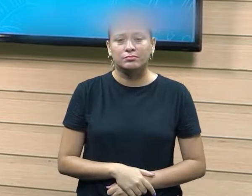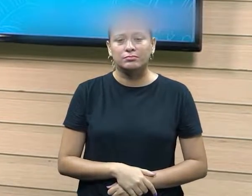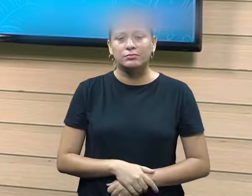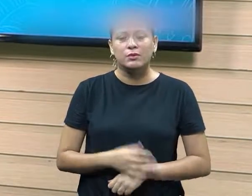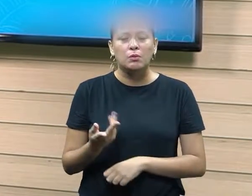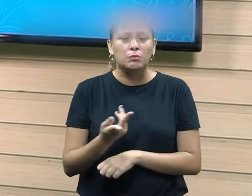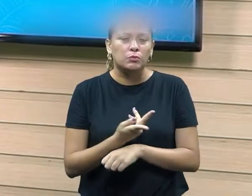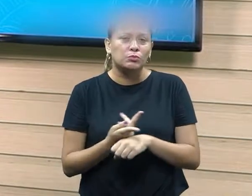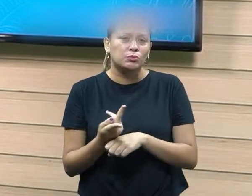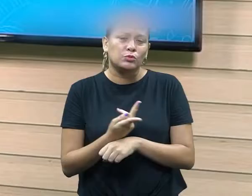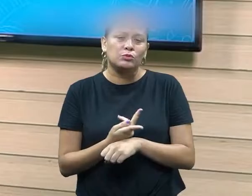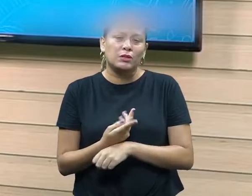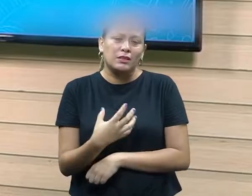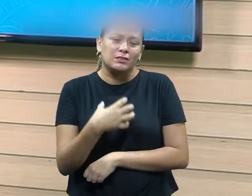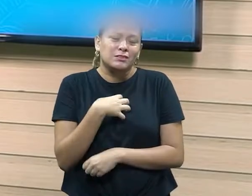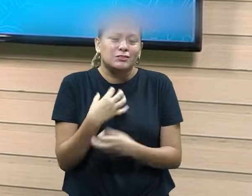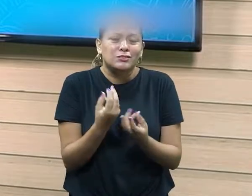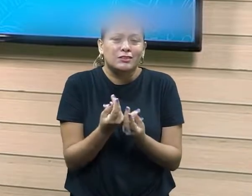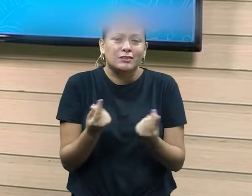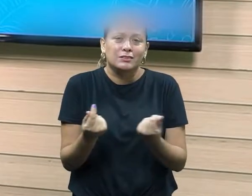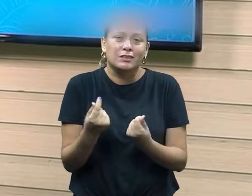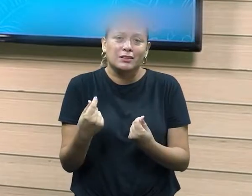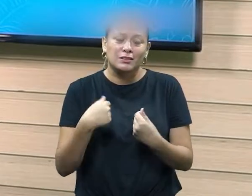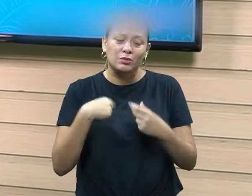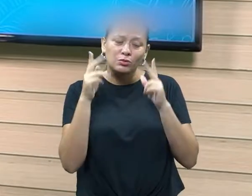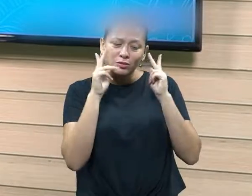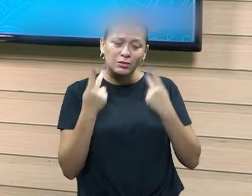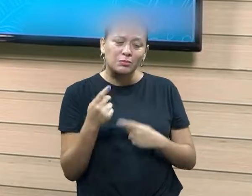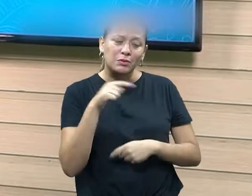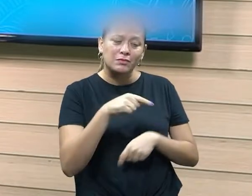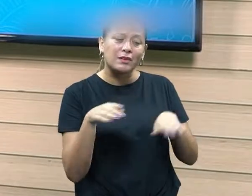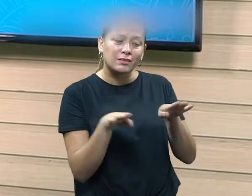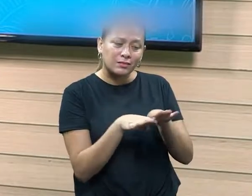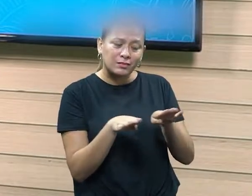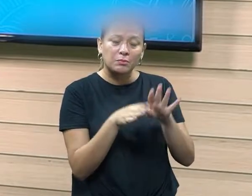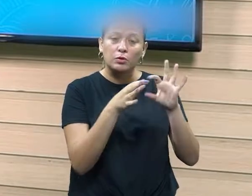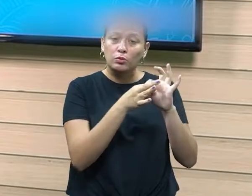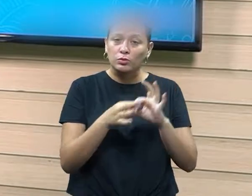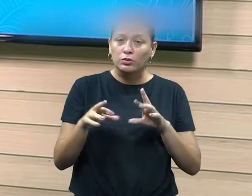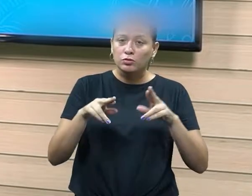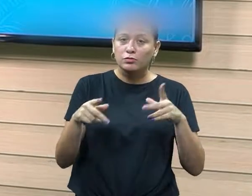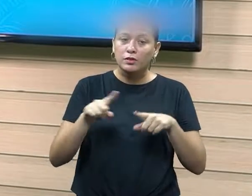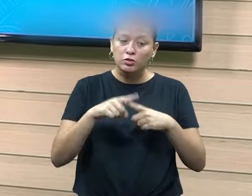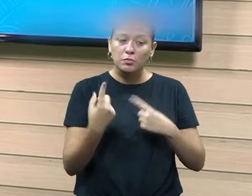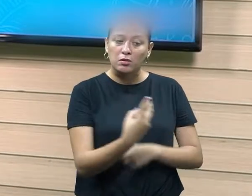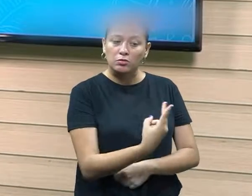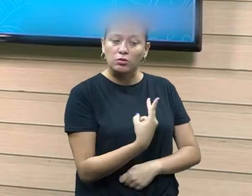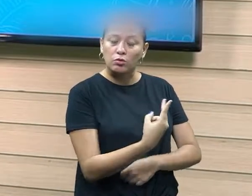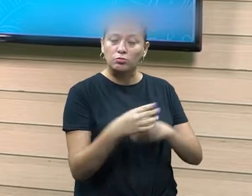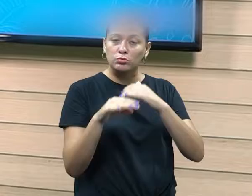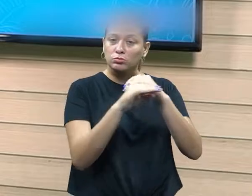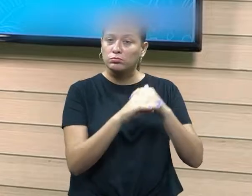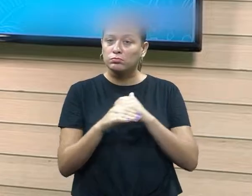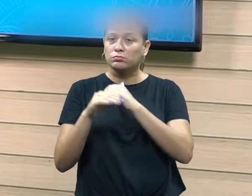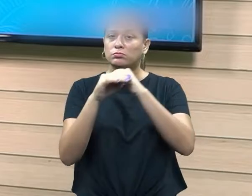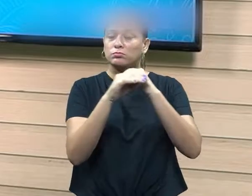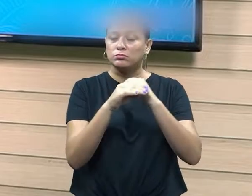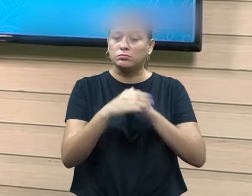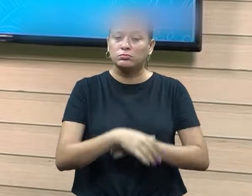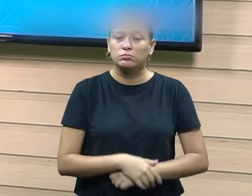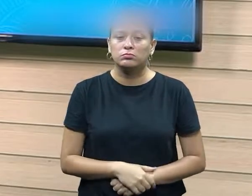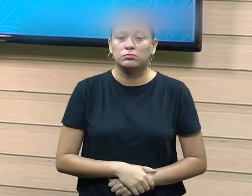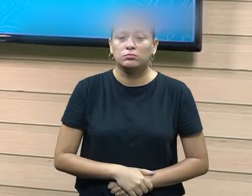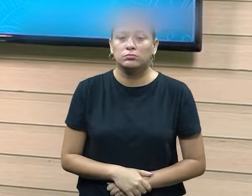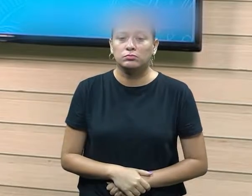a essência, né? Eu sou um ser humano, ele também, as condições diferenciam, mas a gente se iguala, no sentido de que aqui, cada